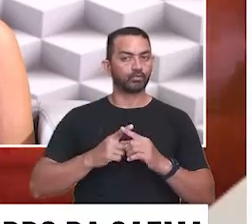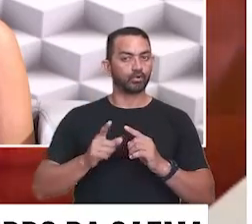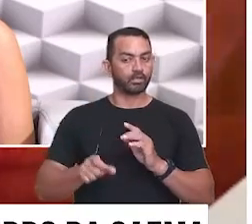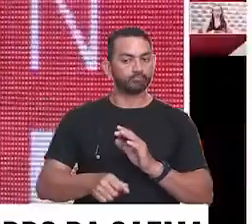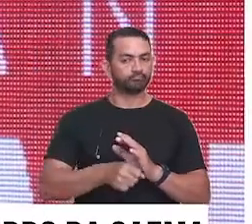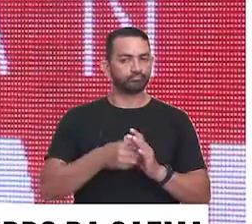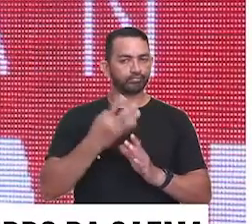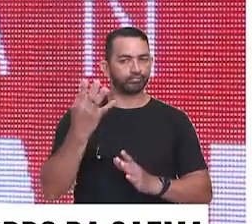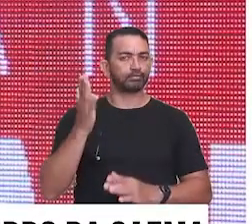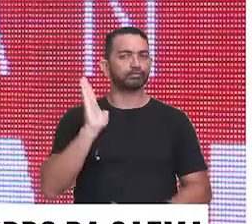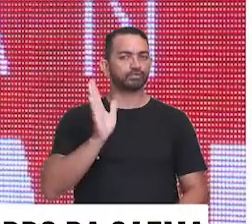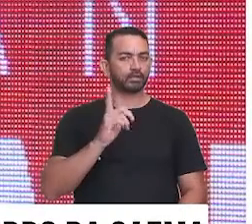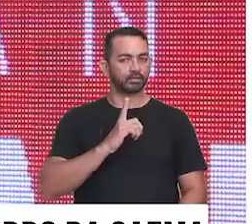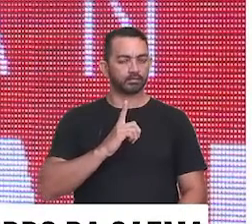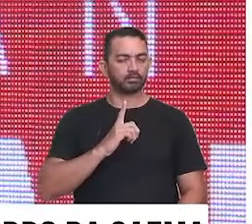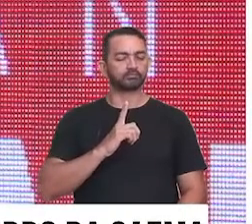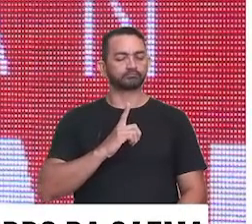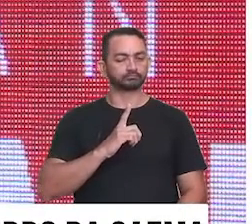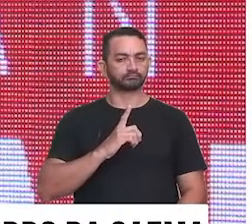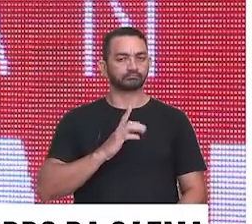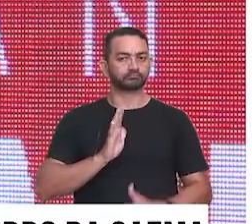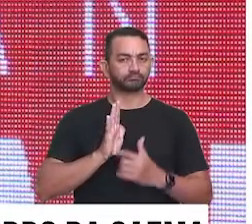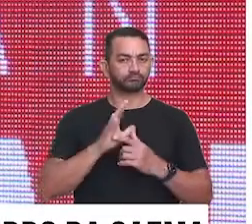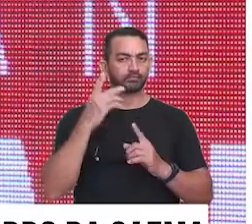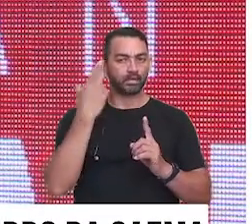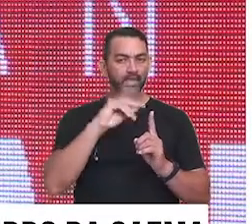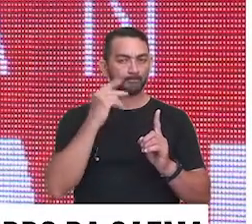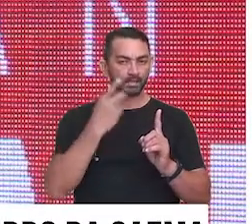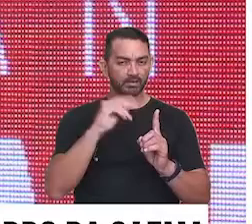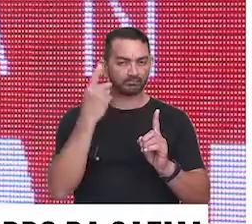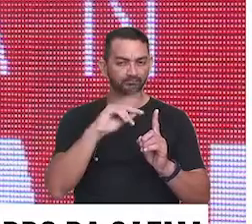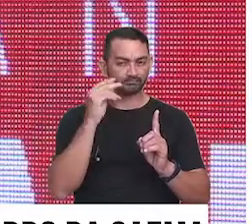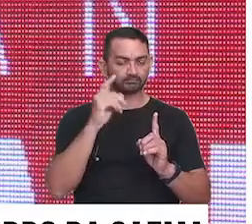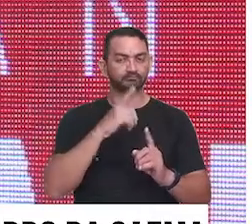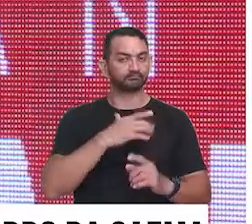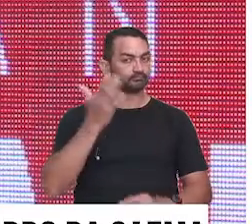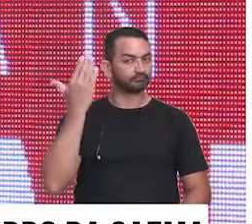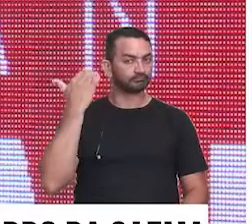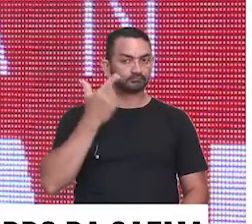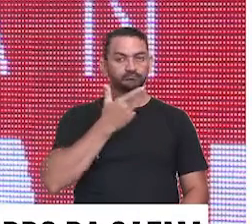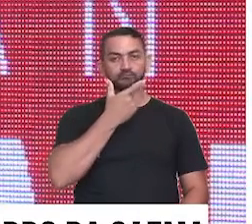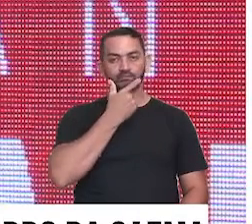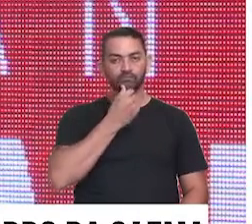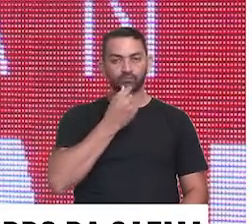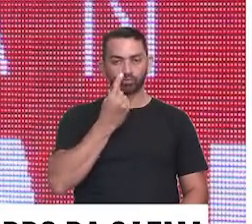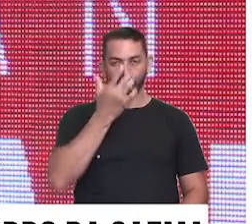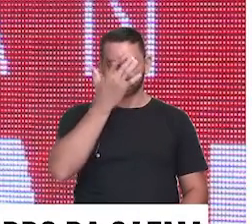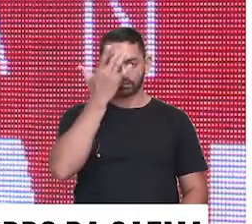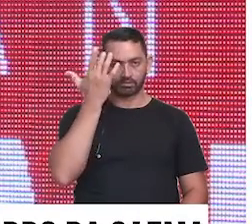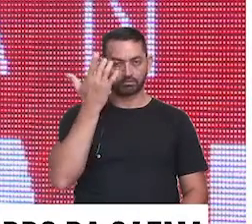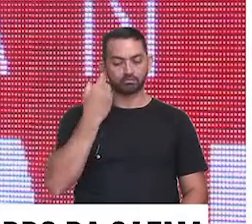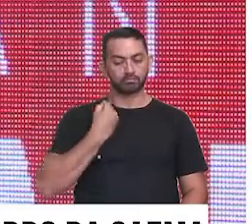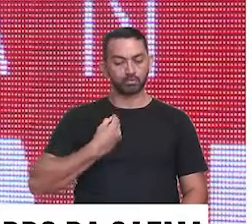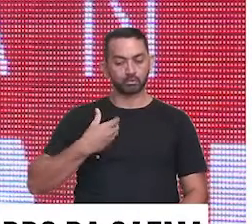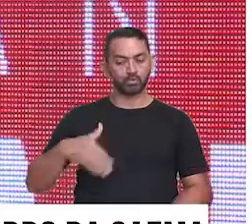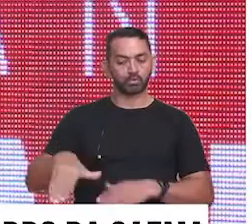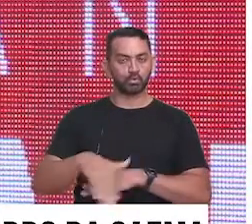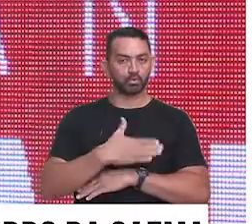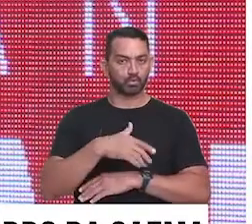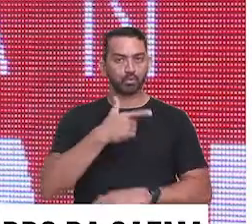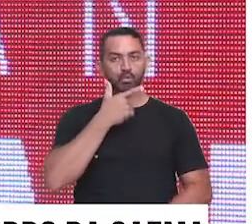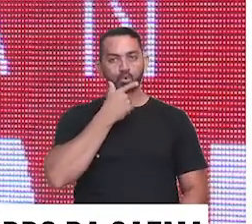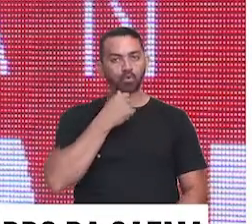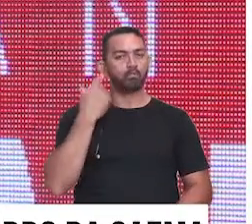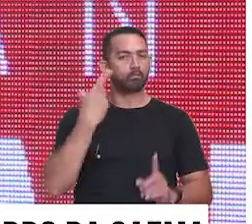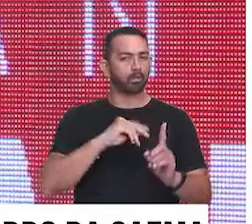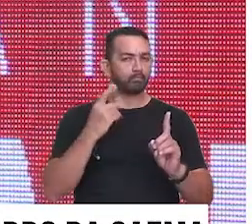até porque não é a primeira vez nos últimos dias que a gente traz um caso de espancamento recentemente teve o caso de uma pessoa que vive em situação